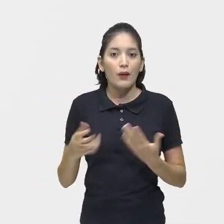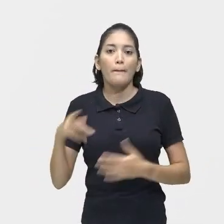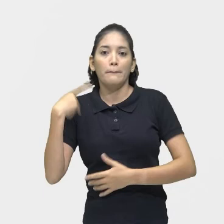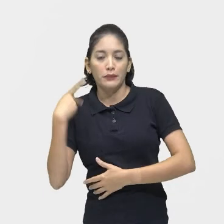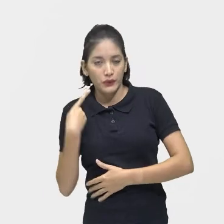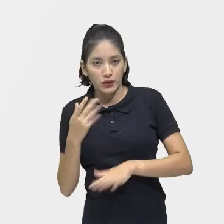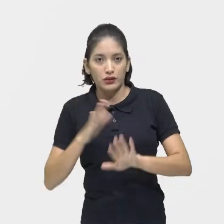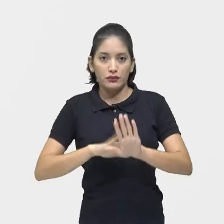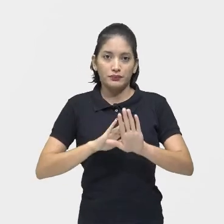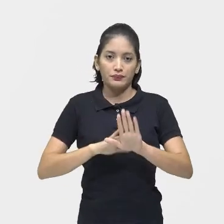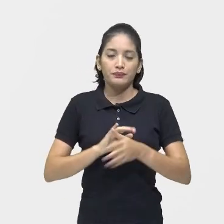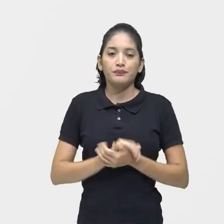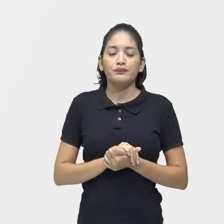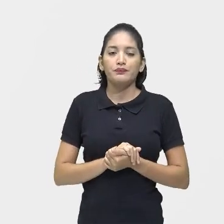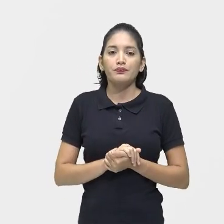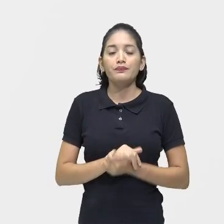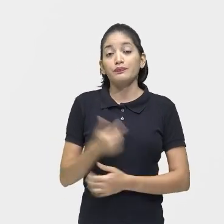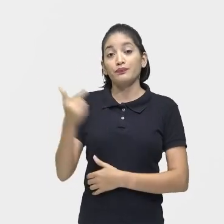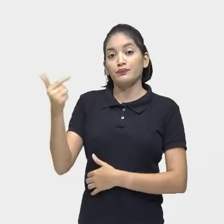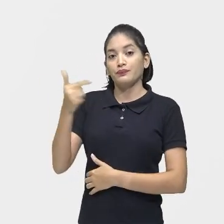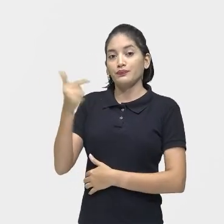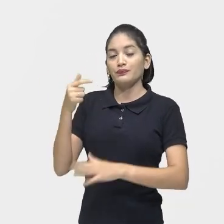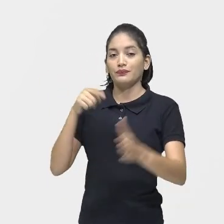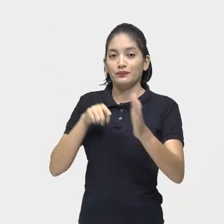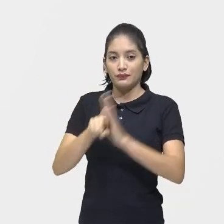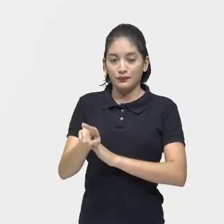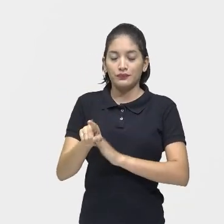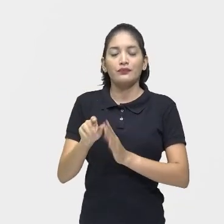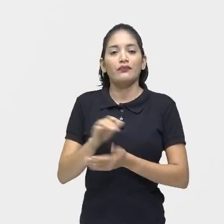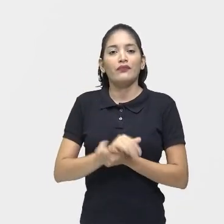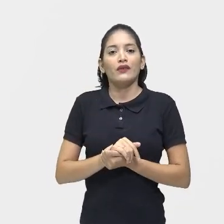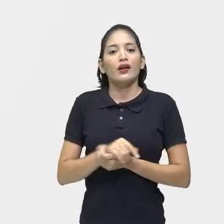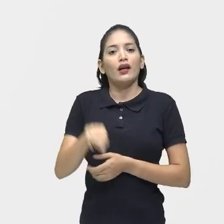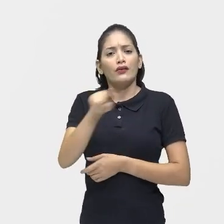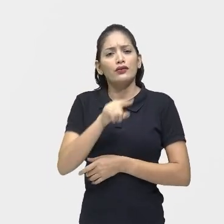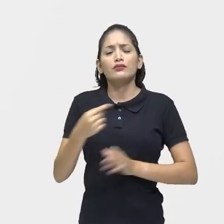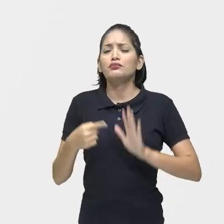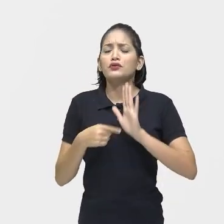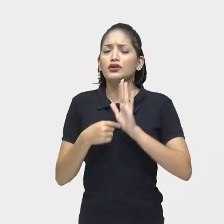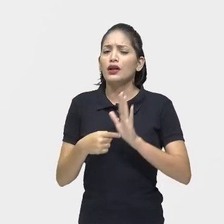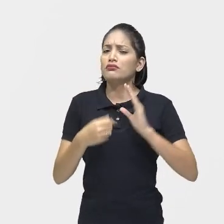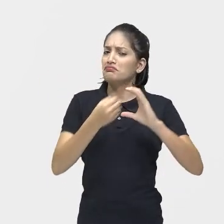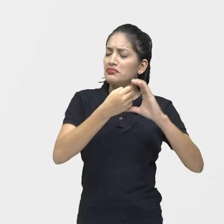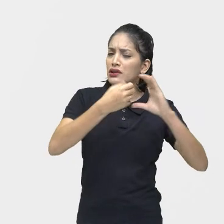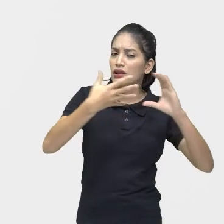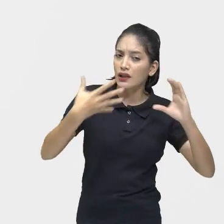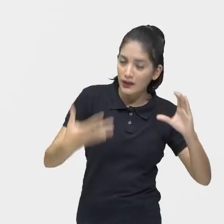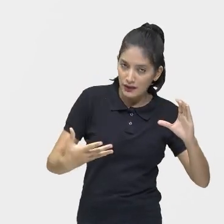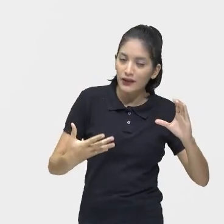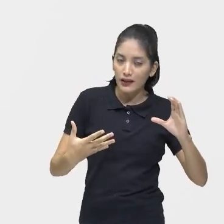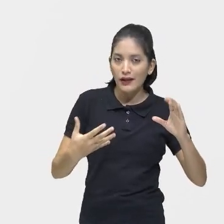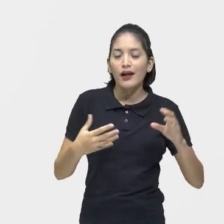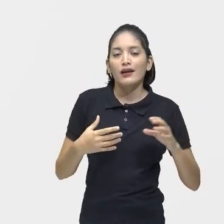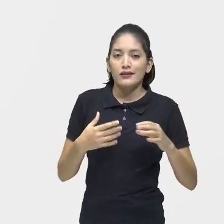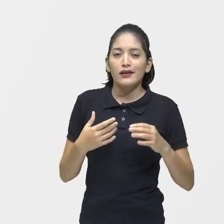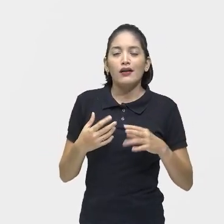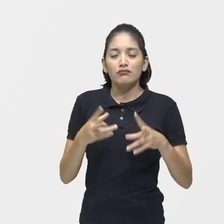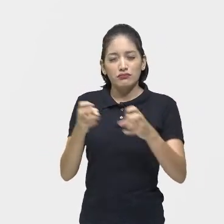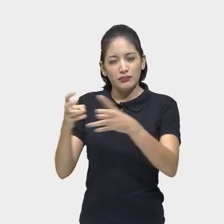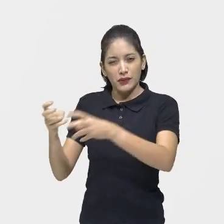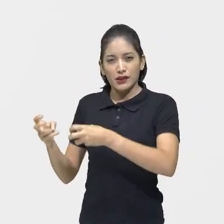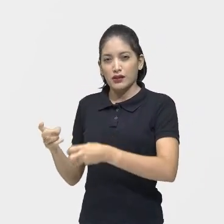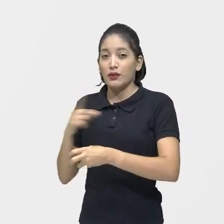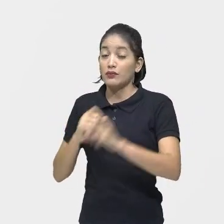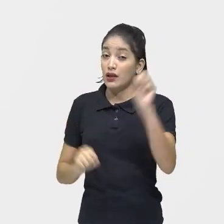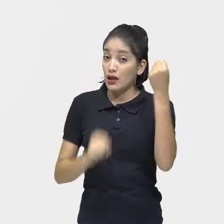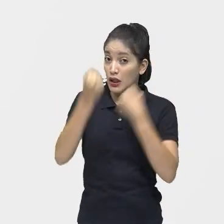política e ideológica. Na segunda questão, aí vocês iriam caracterizar, aí onde nós observamos, né, além da